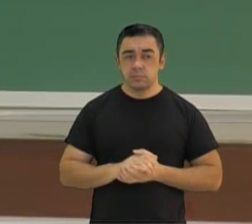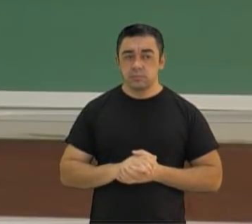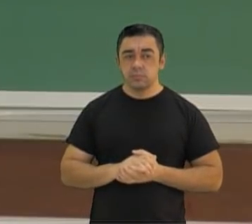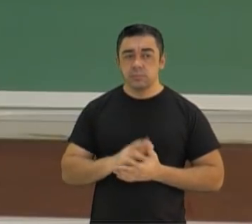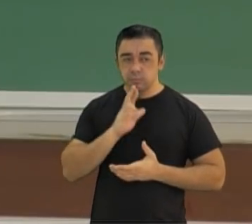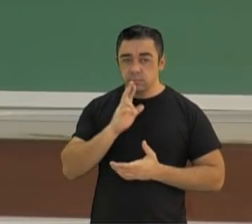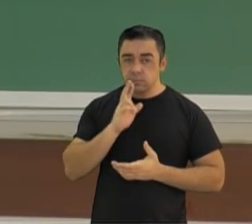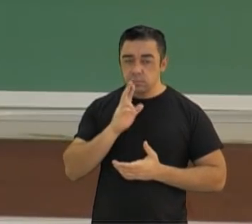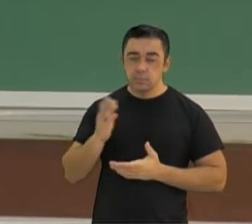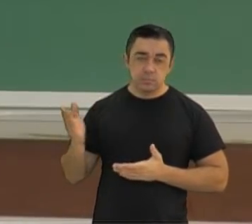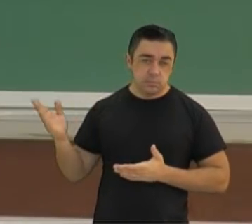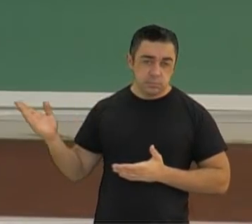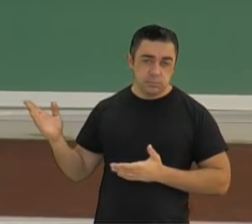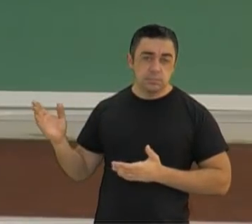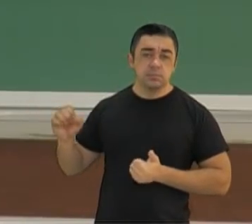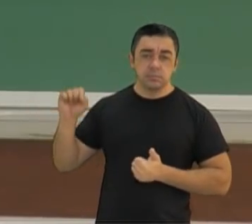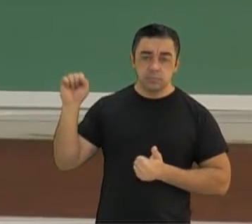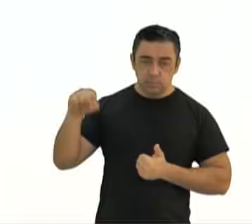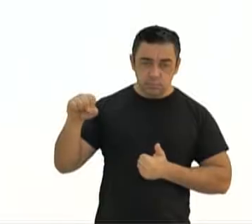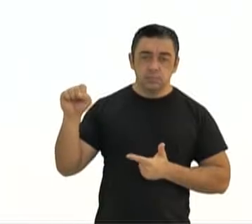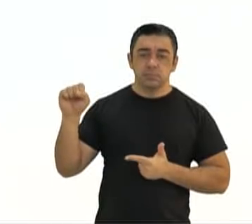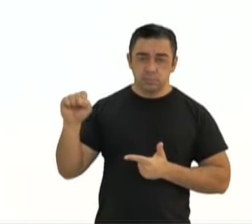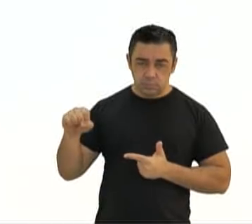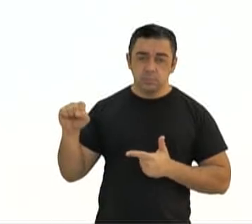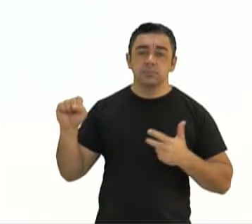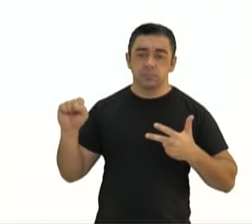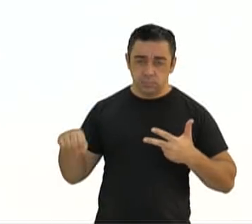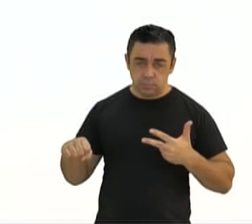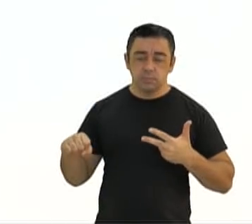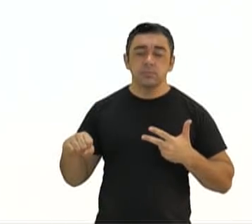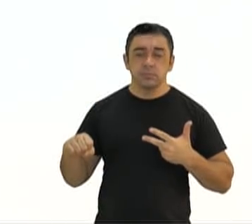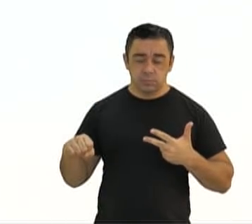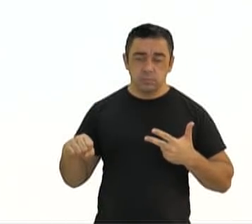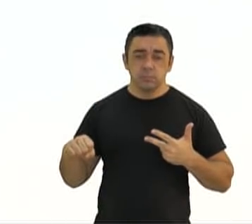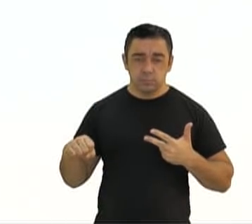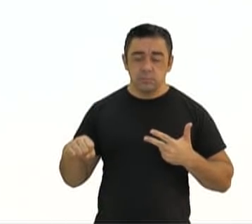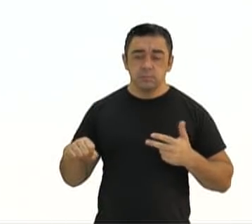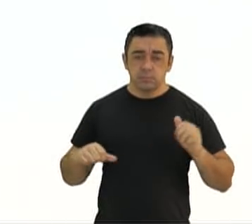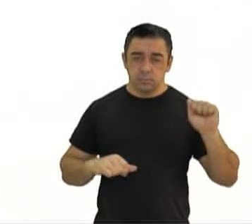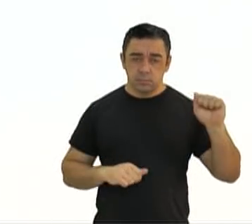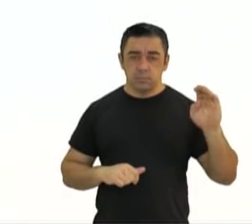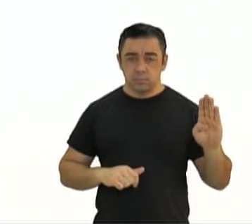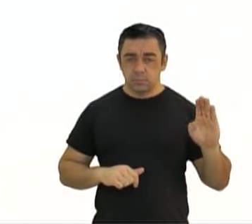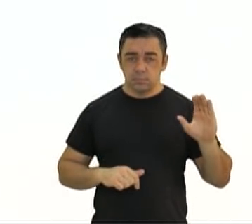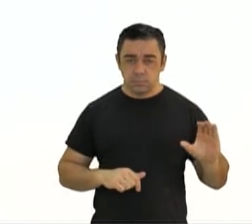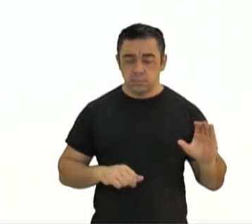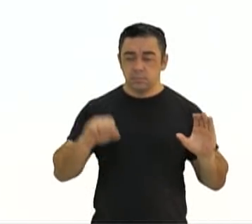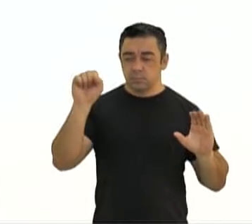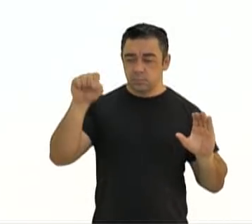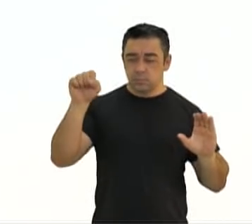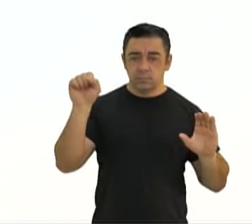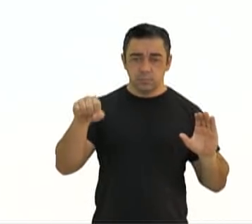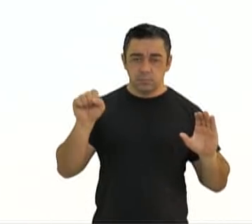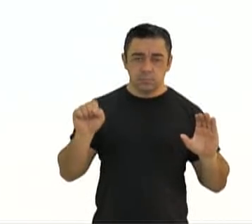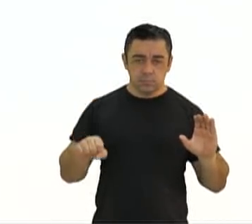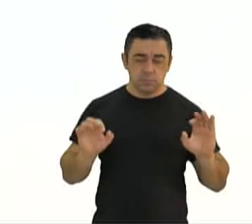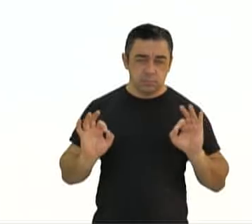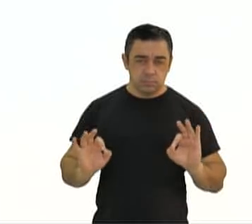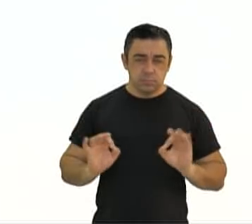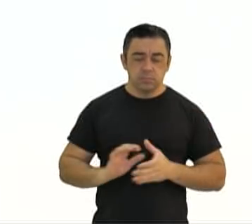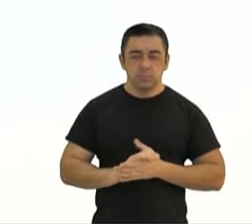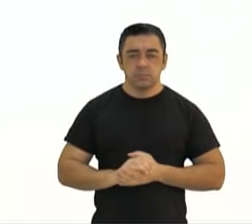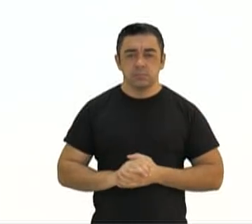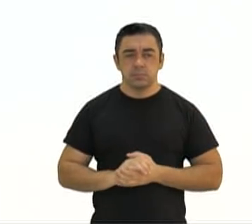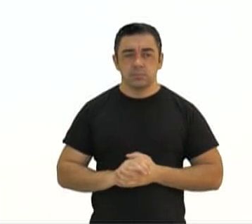É isso aí. Todas as alternativas estão corretas e por isso você deveria ter marcado sim em todas